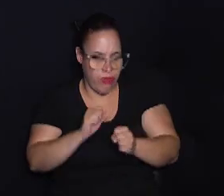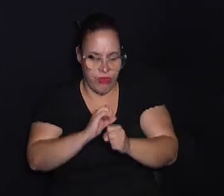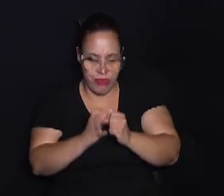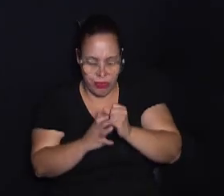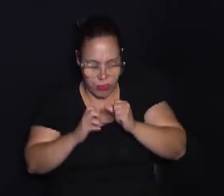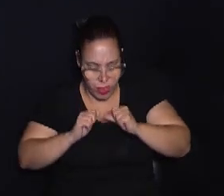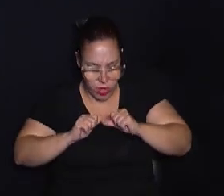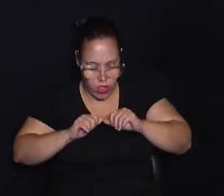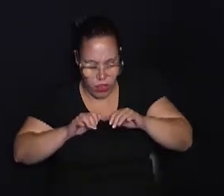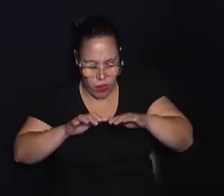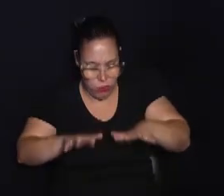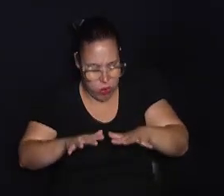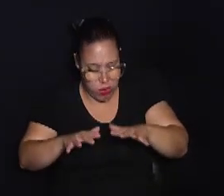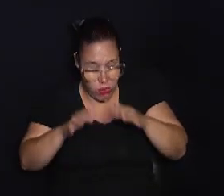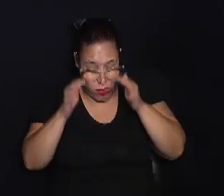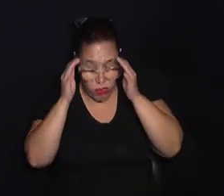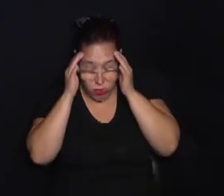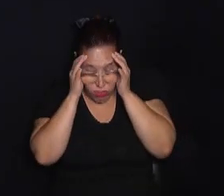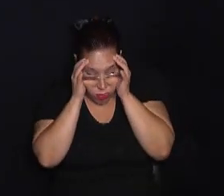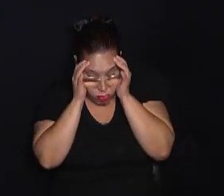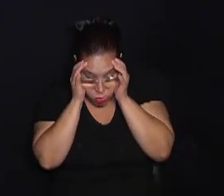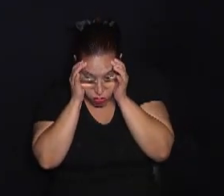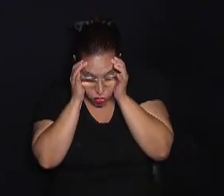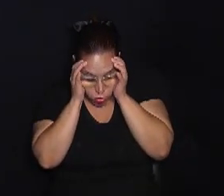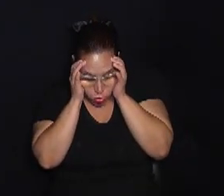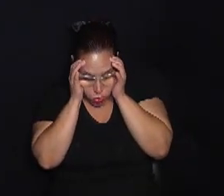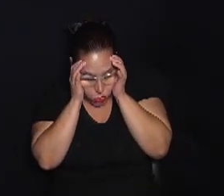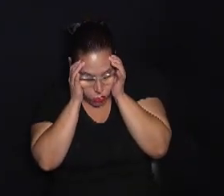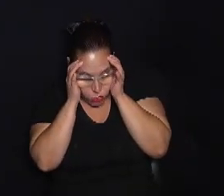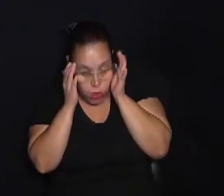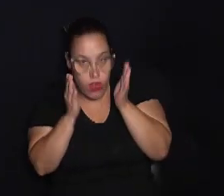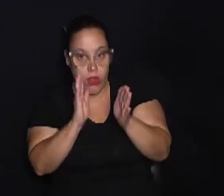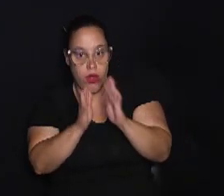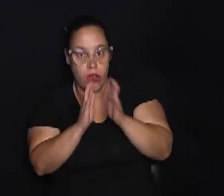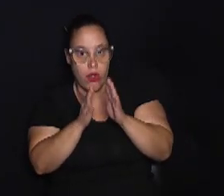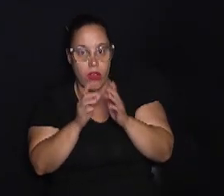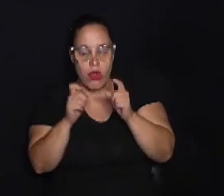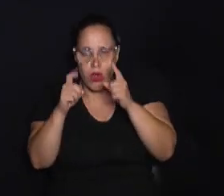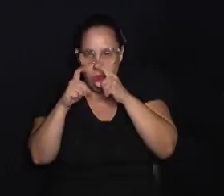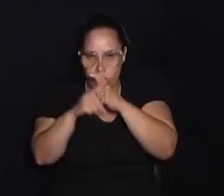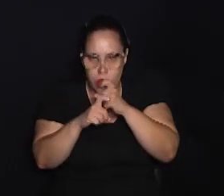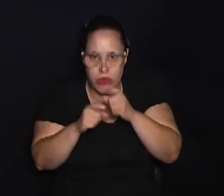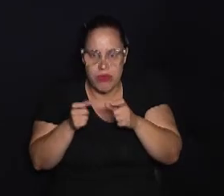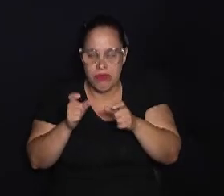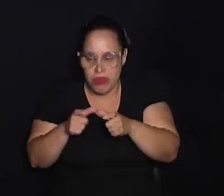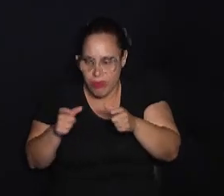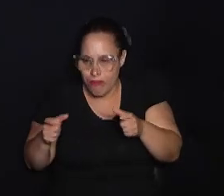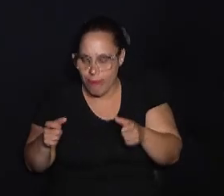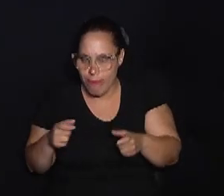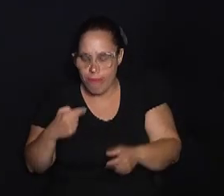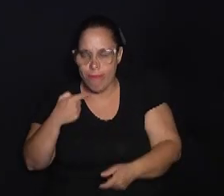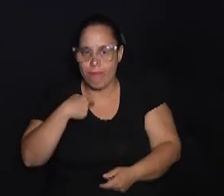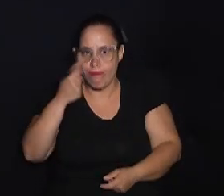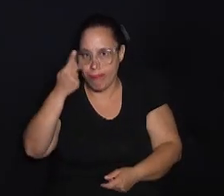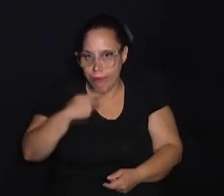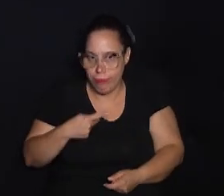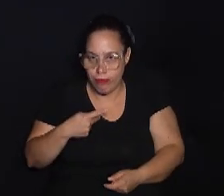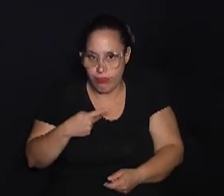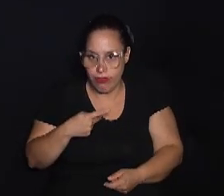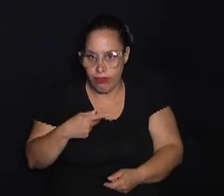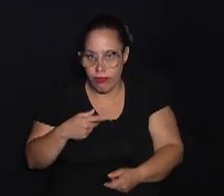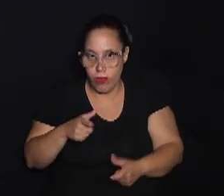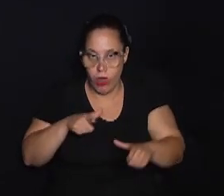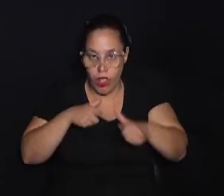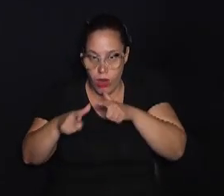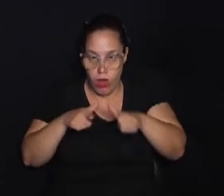isso estourou, explodiu. Tanto é que durante esse período tão difícil que foi, eu como trabalhadora da